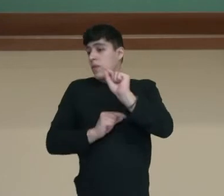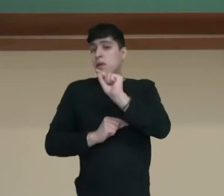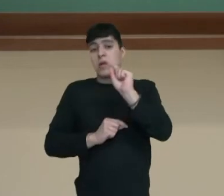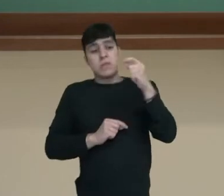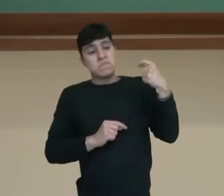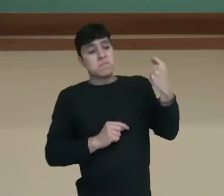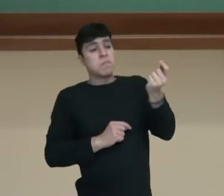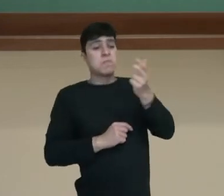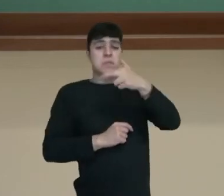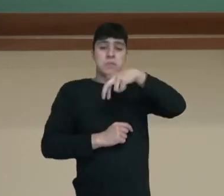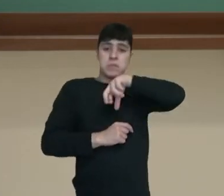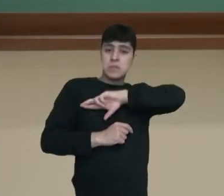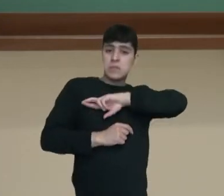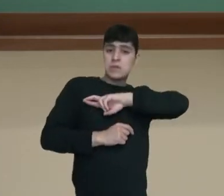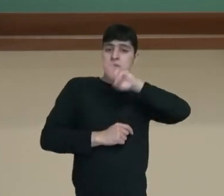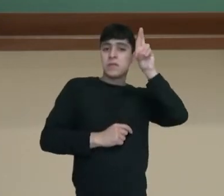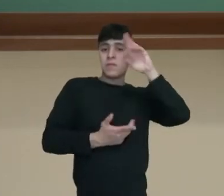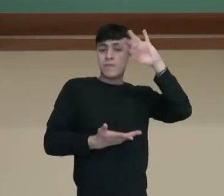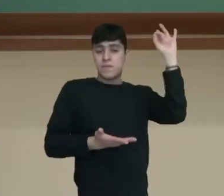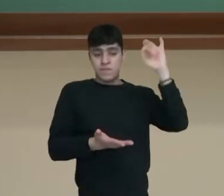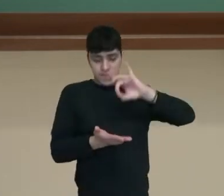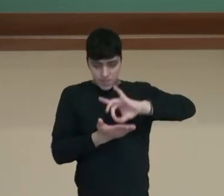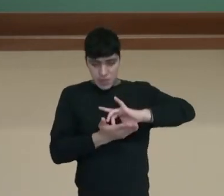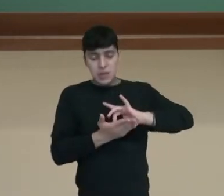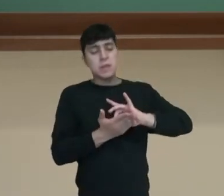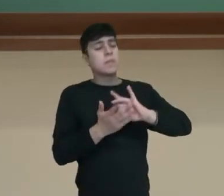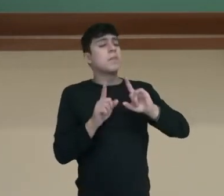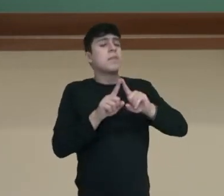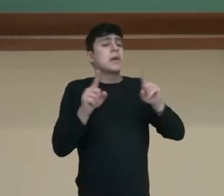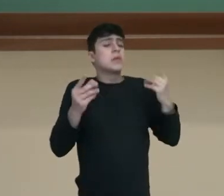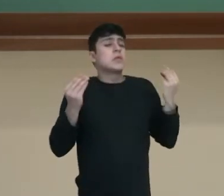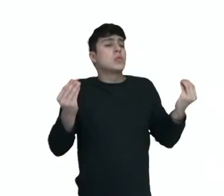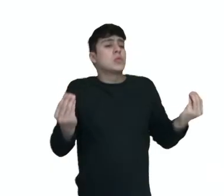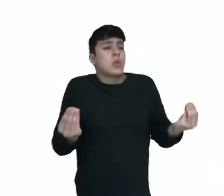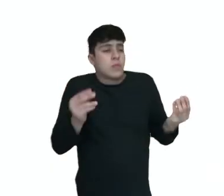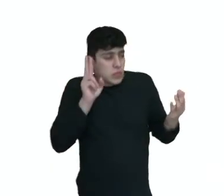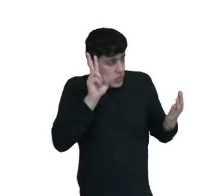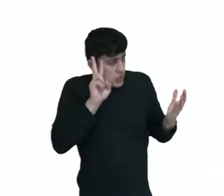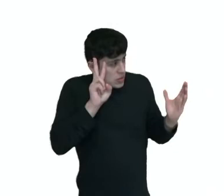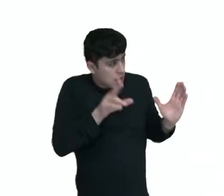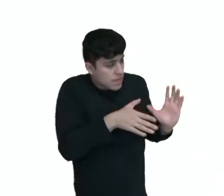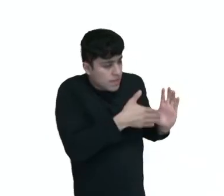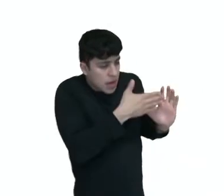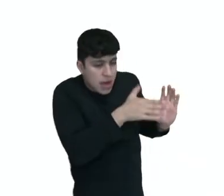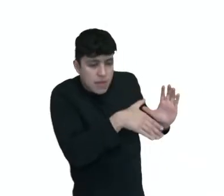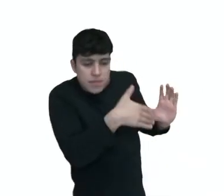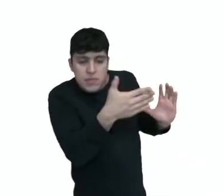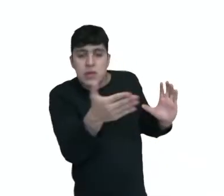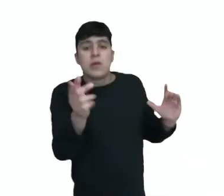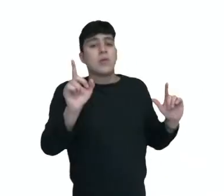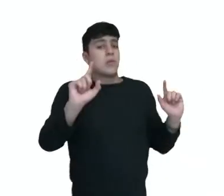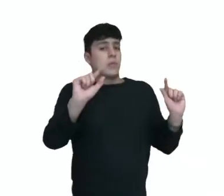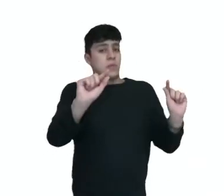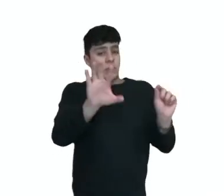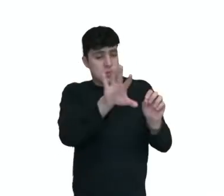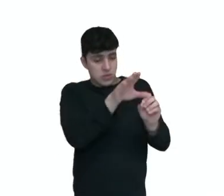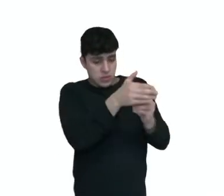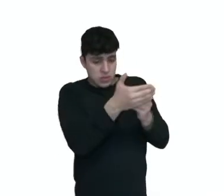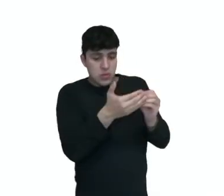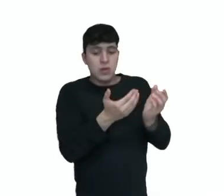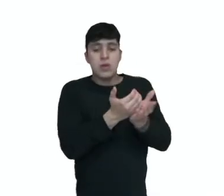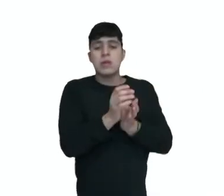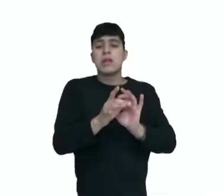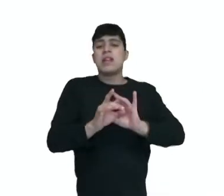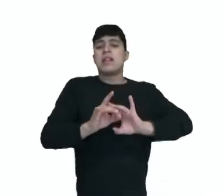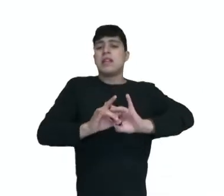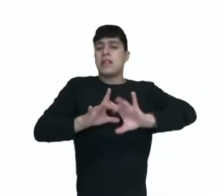oficial, né? Vamos ver como ficou isso ao longo da história. O Estado passa a ser laico no Brasil com